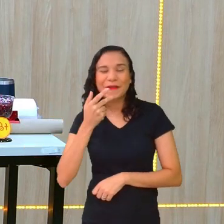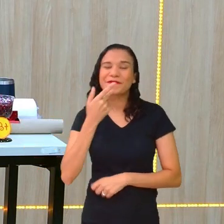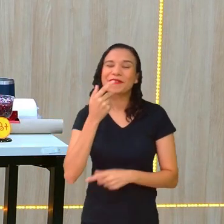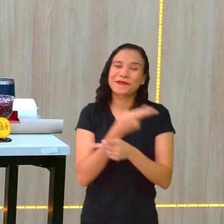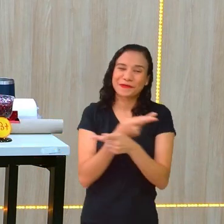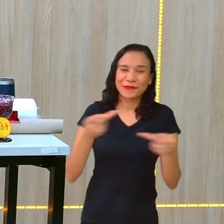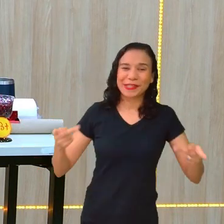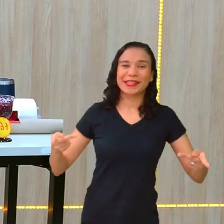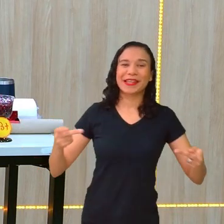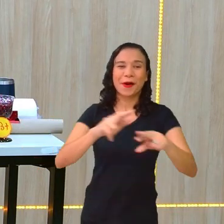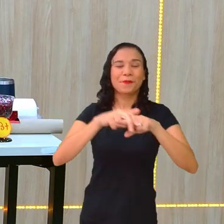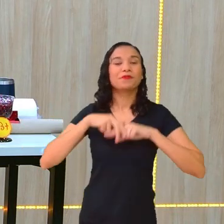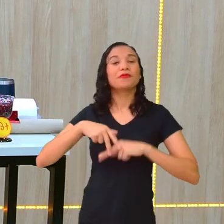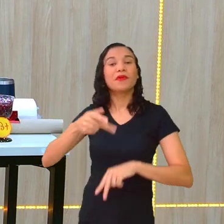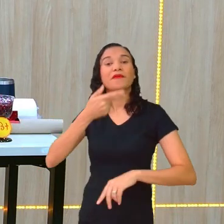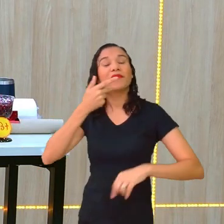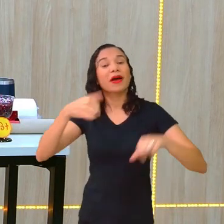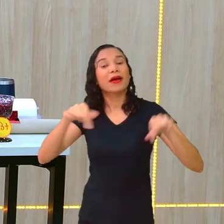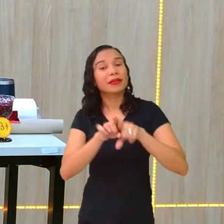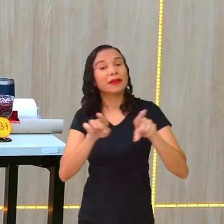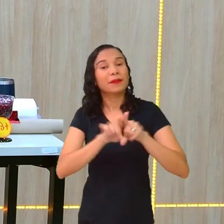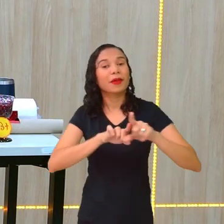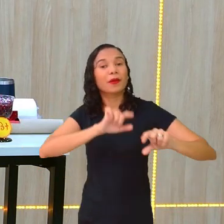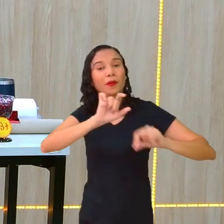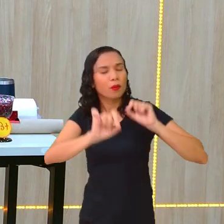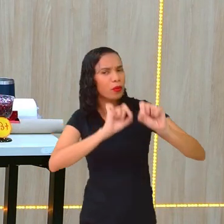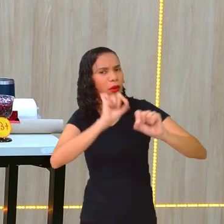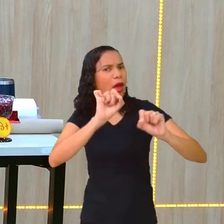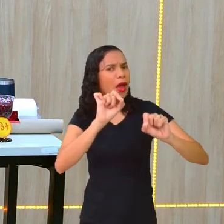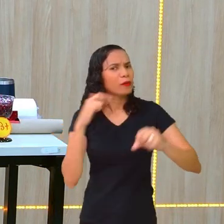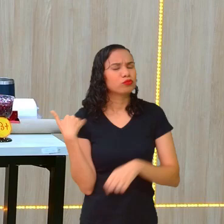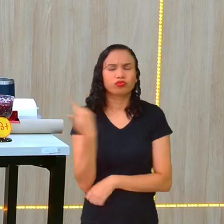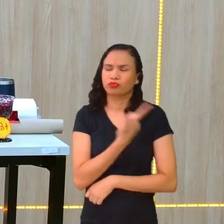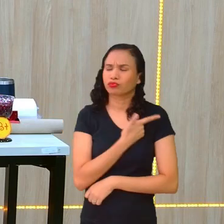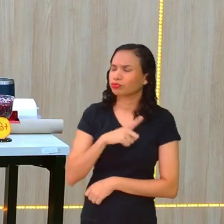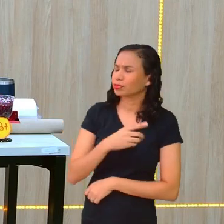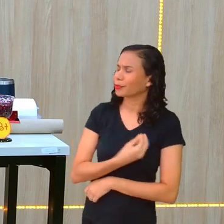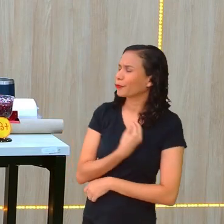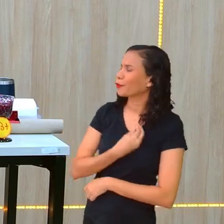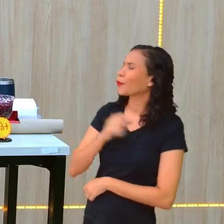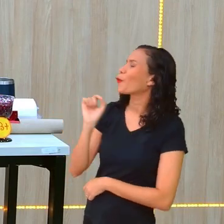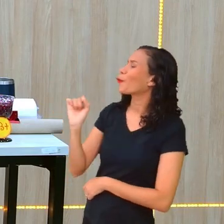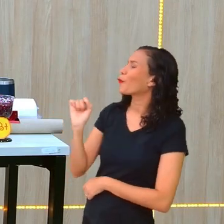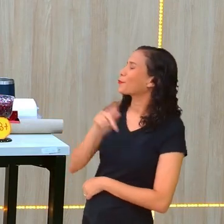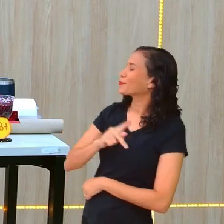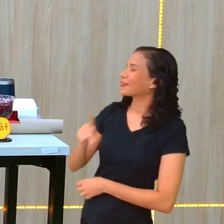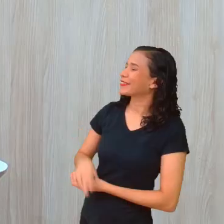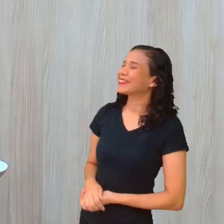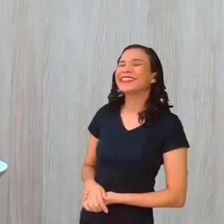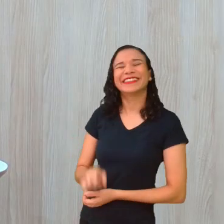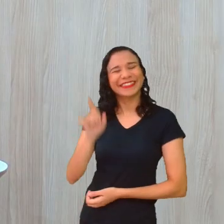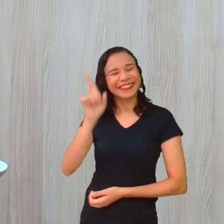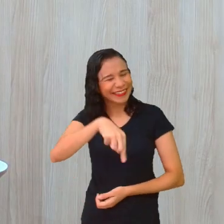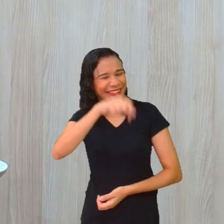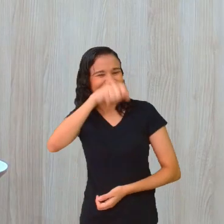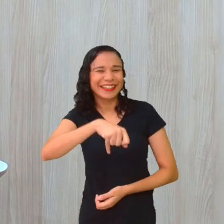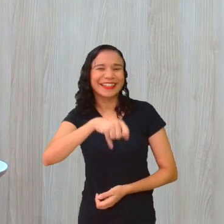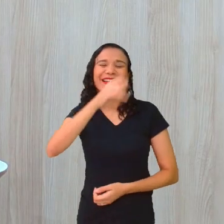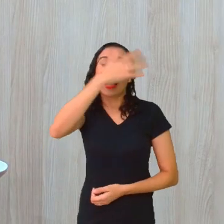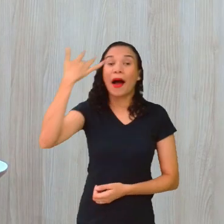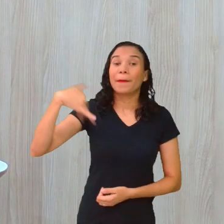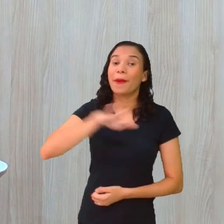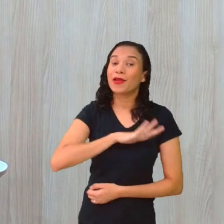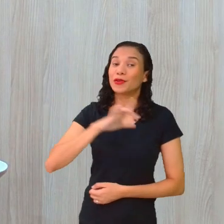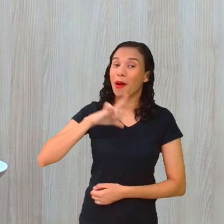né? E já dizendo para vocês o que é que ela está fazendo lá no chat. Não é isso, professora Cláudia? É isso, professora Isabel. Então, pessoal,